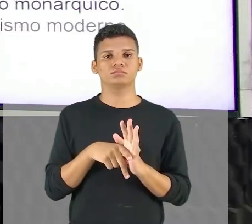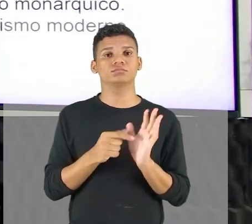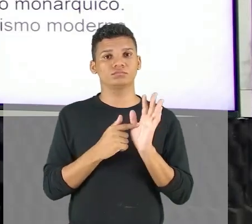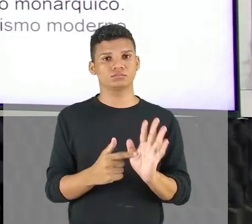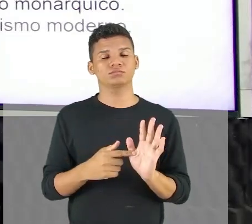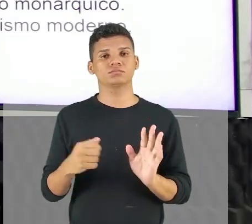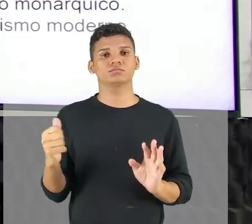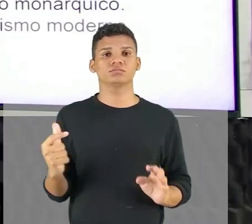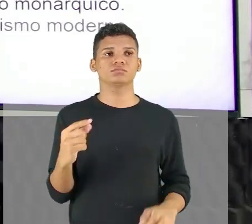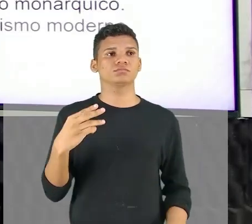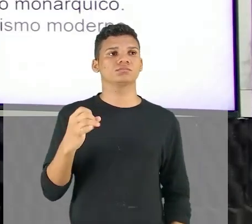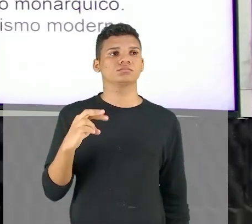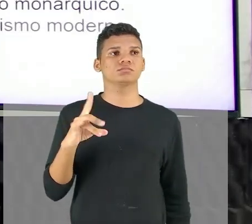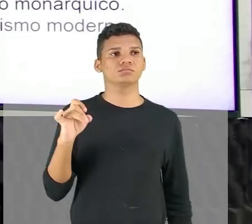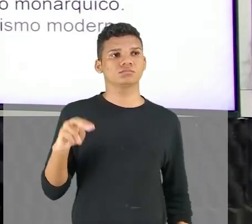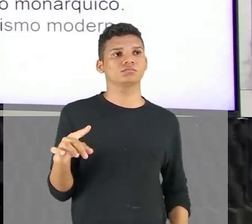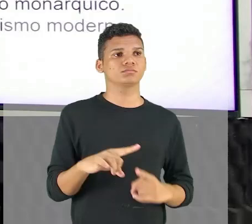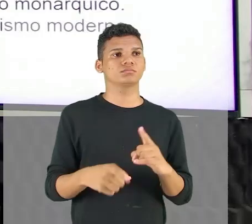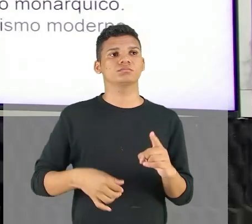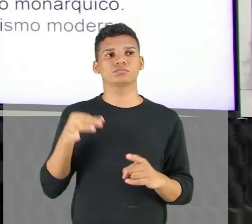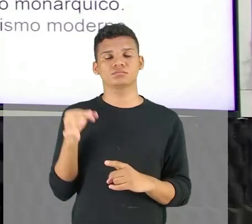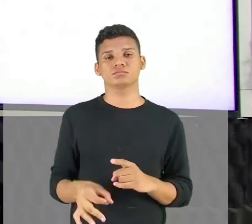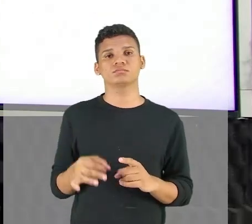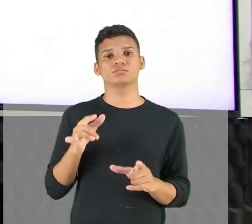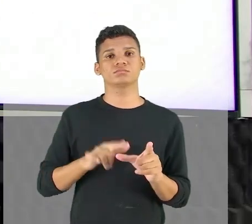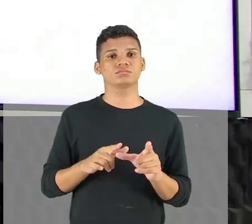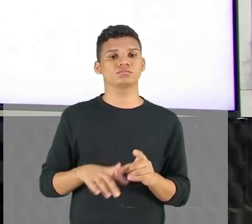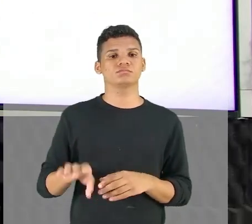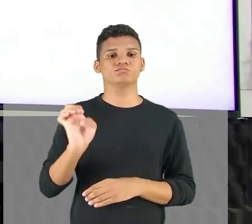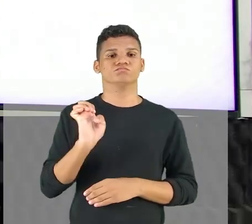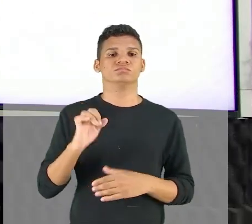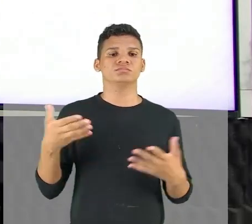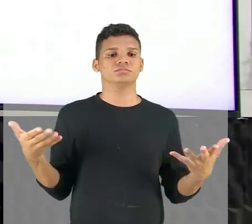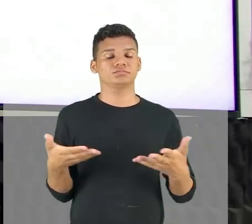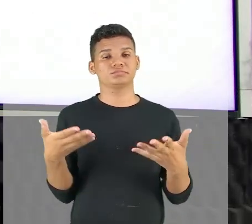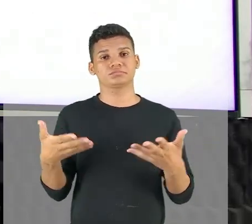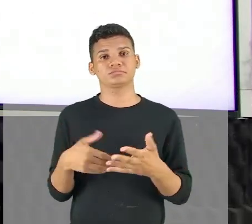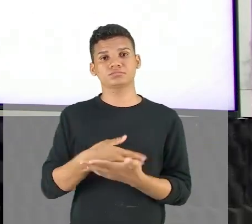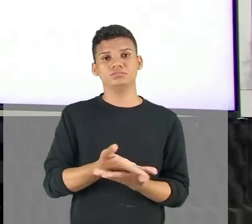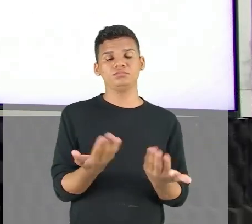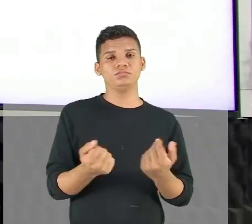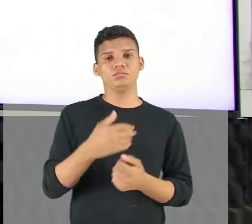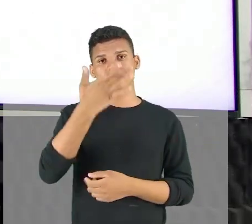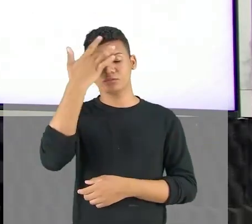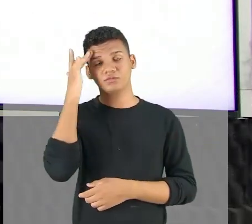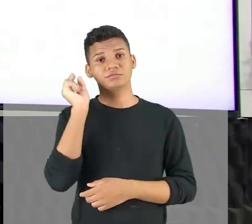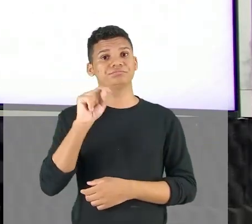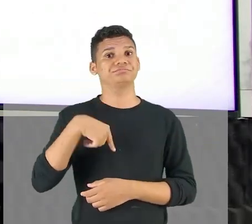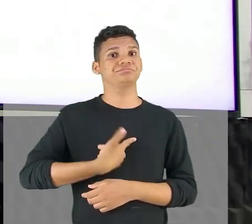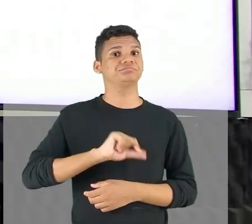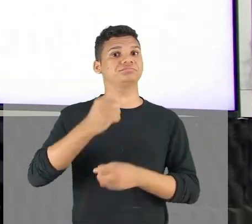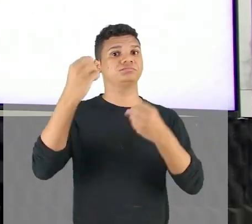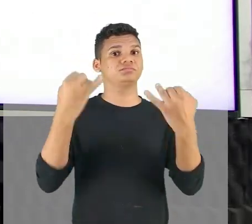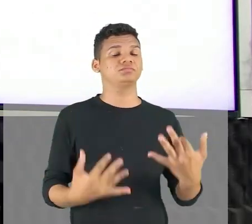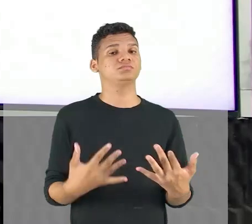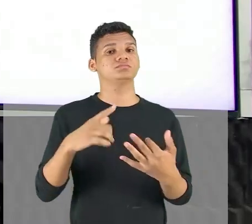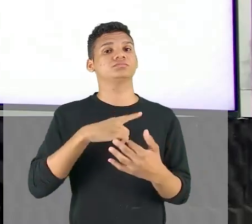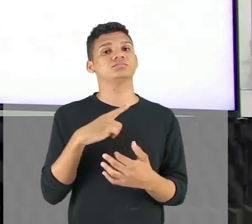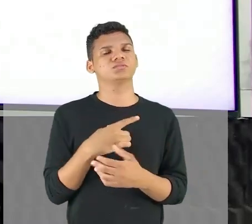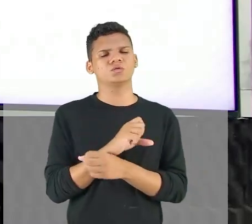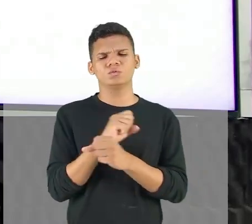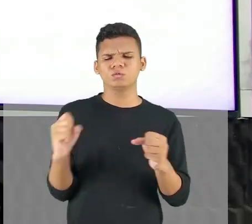pessoal? Não apareceu aqui, mas a resposta correta é essa. Agora, minha gente, vamos falar de um